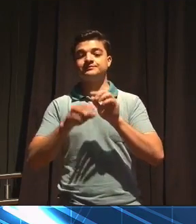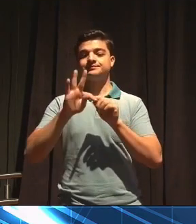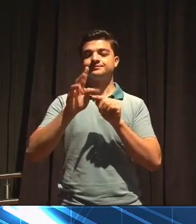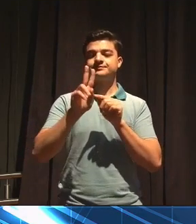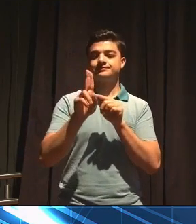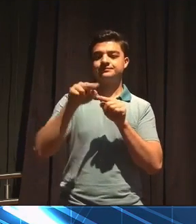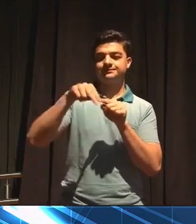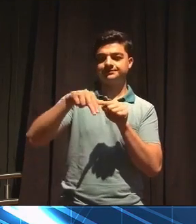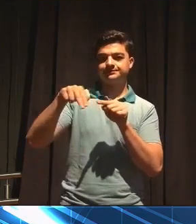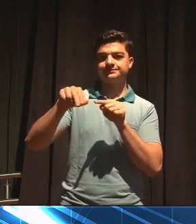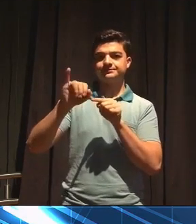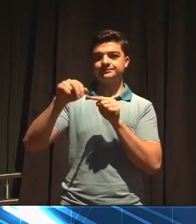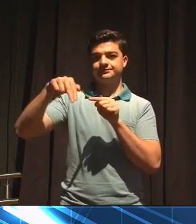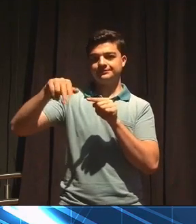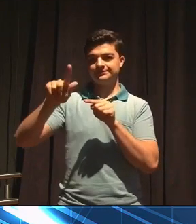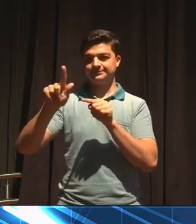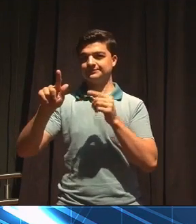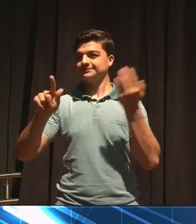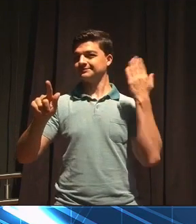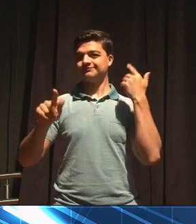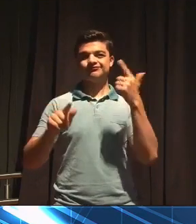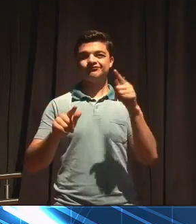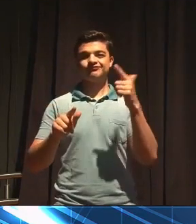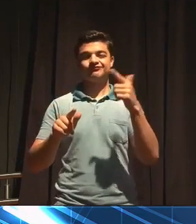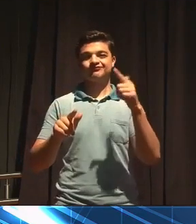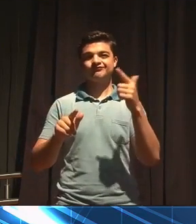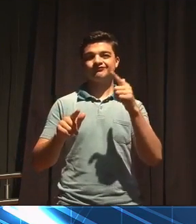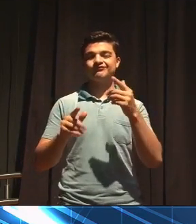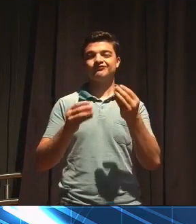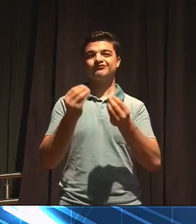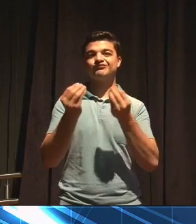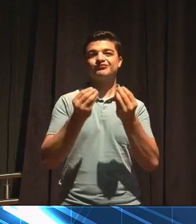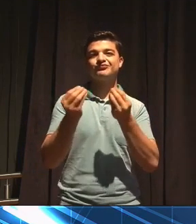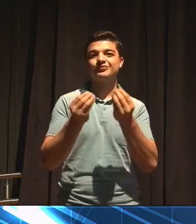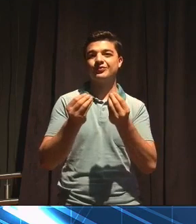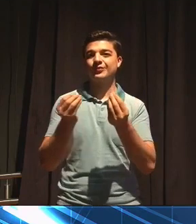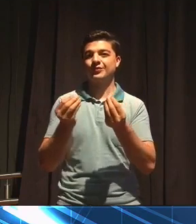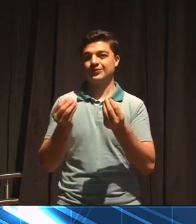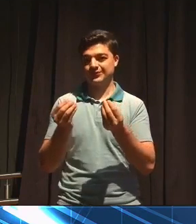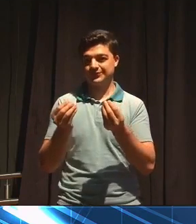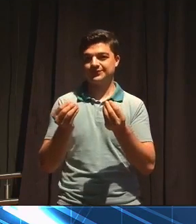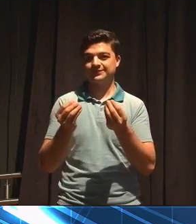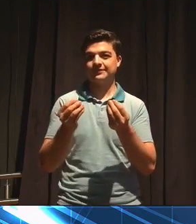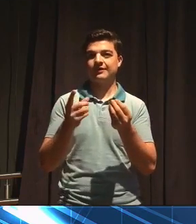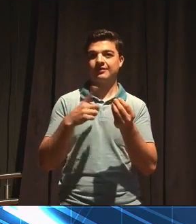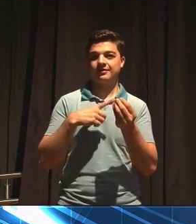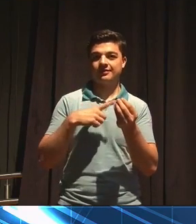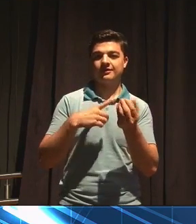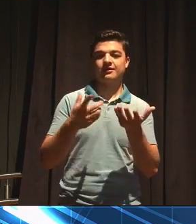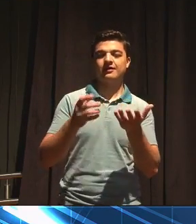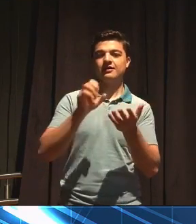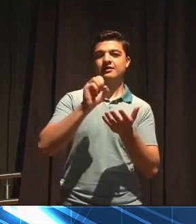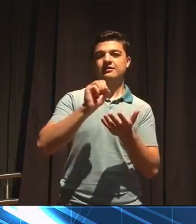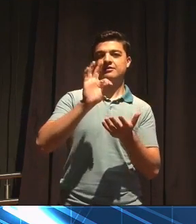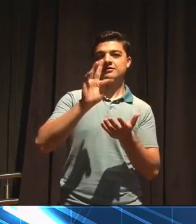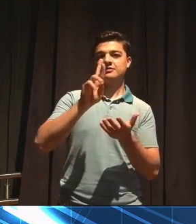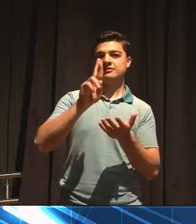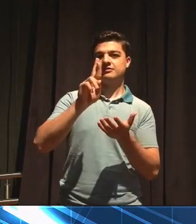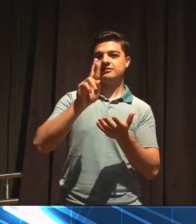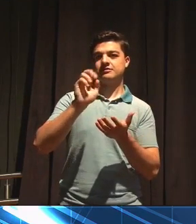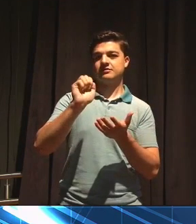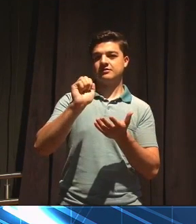fazer um ajuste, extrair o melhor dos componentes e principalmente componente de middleware. E alguns componentes, como Spring Boot e algumas